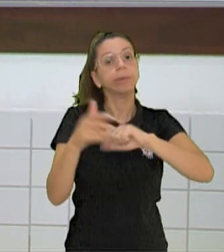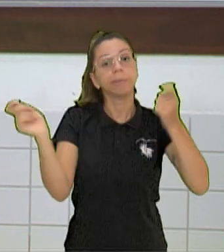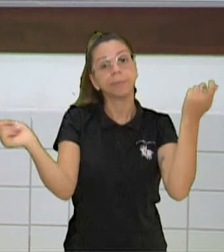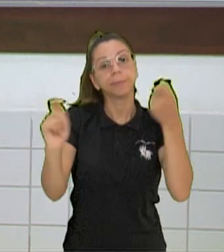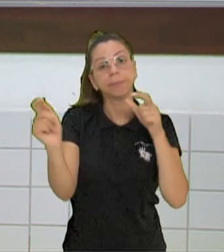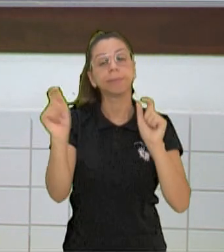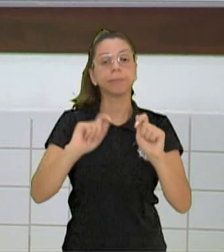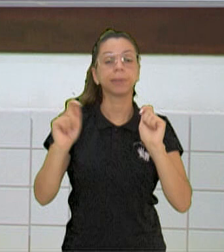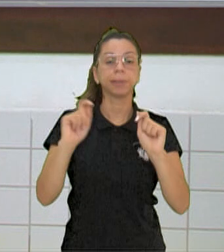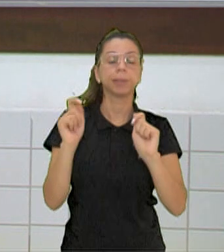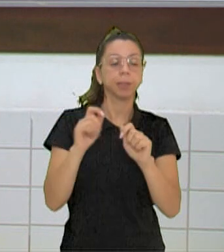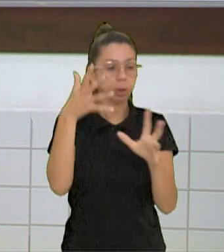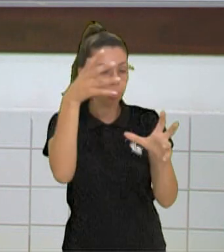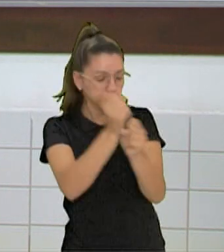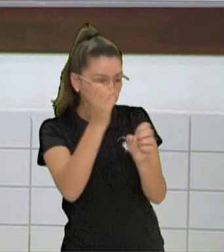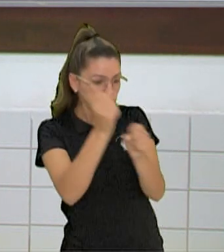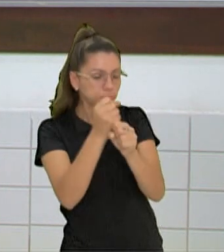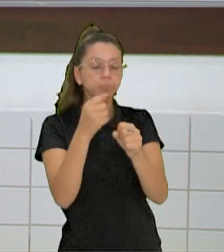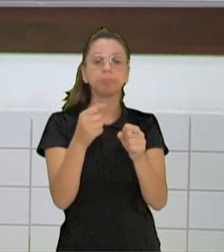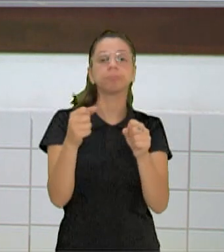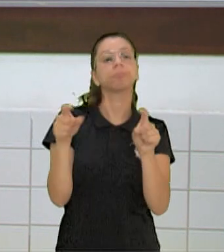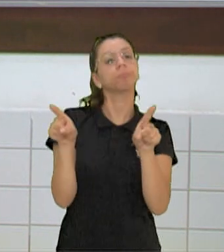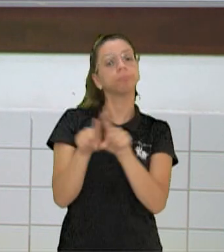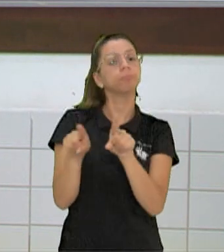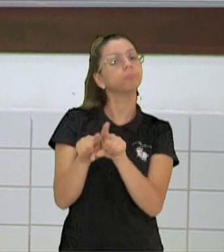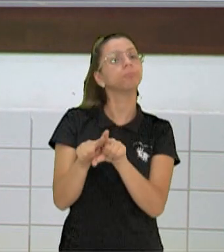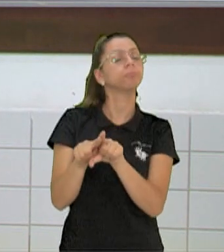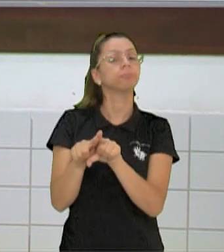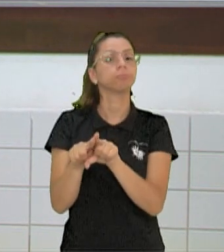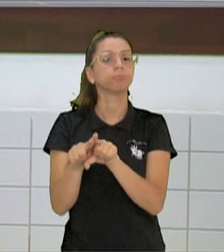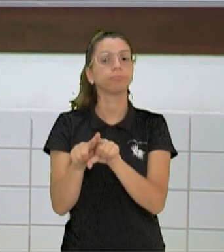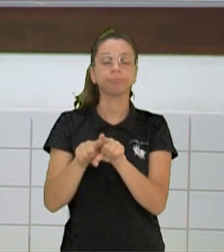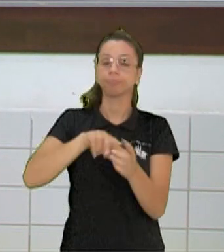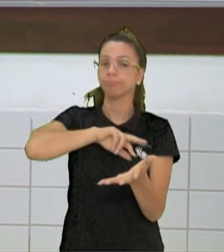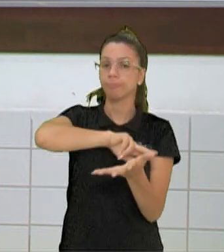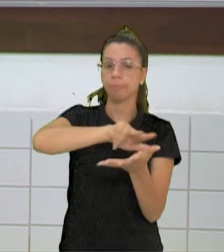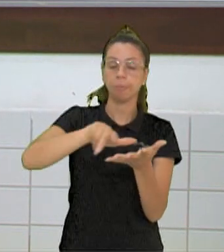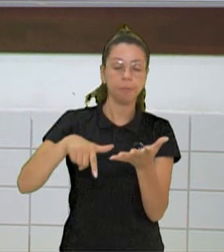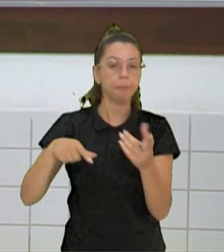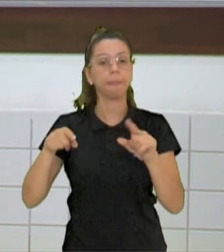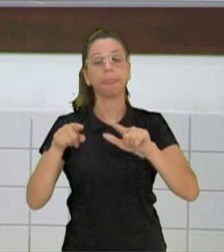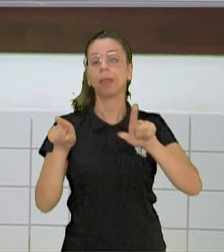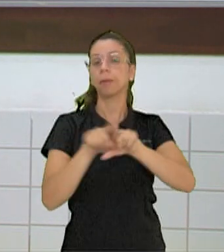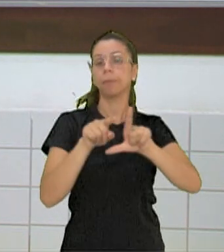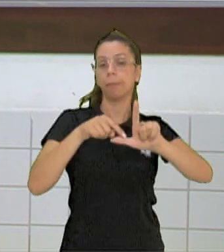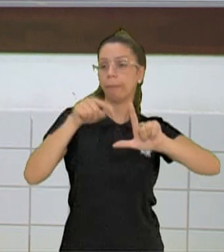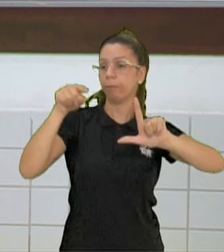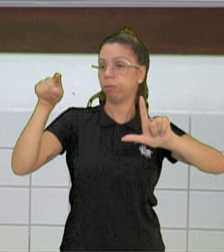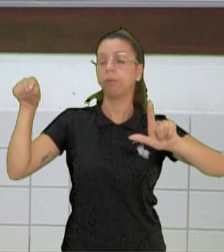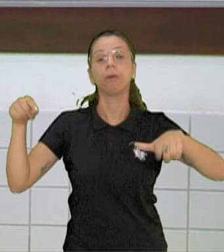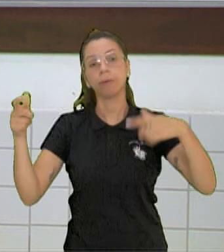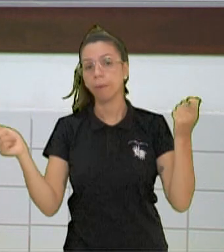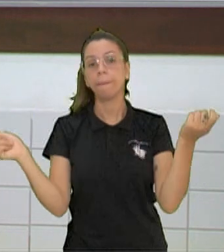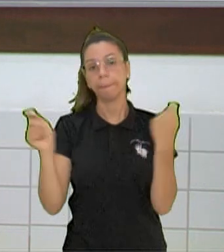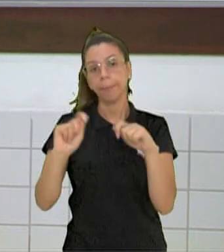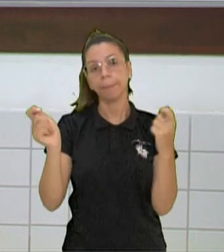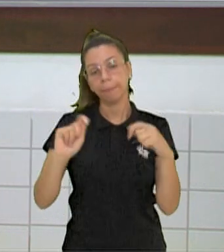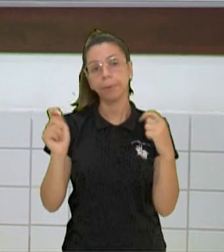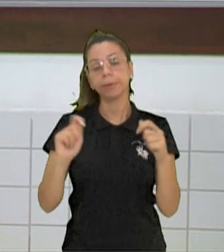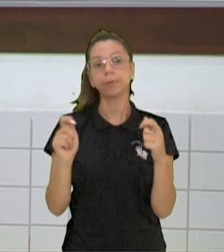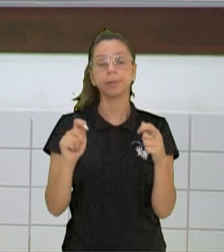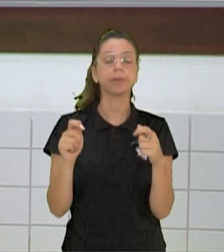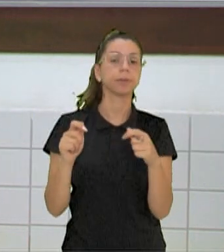fazer cálculo de prospecção, né? Muita estatística envolvida e às vezes a gente precisa, para